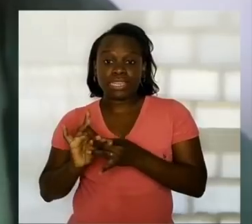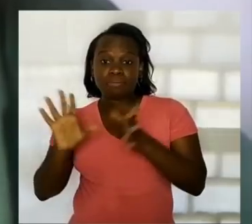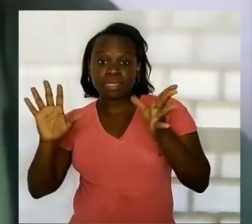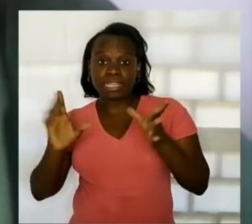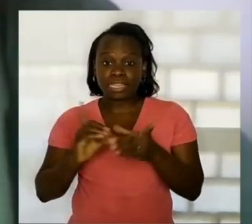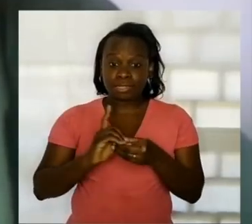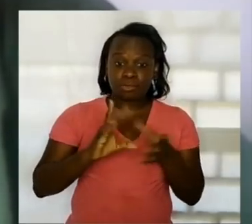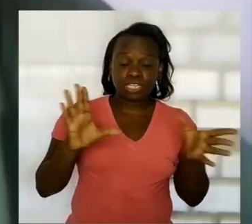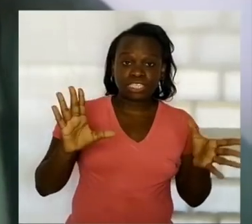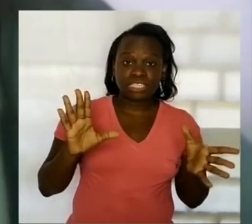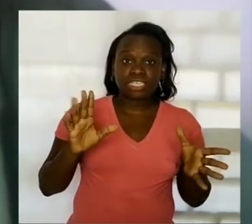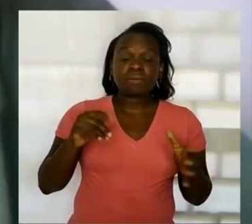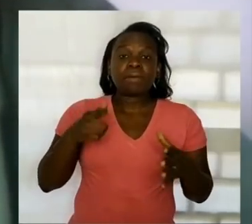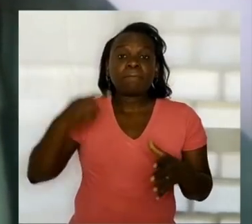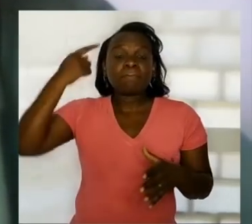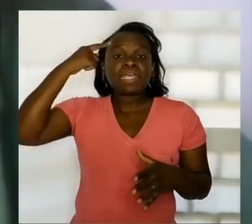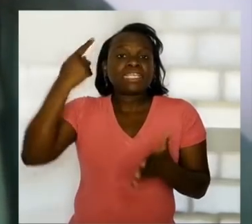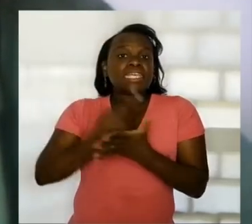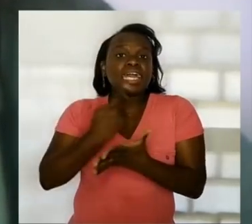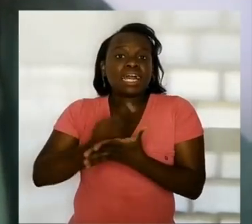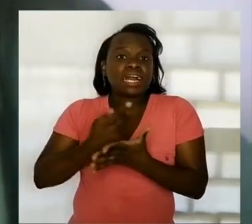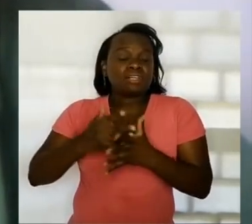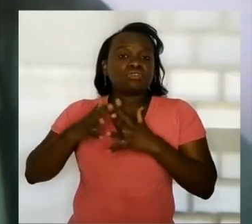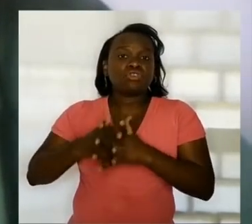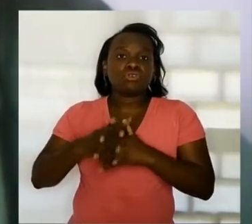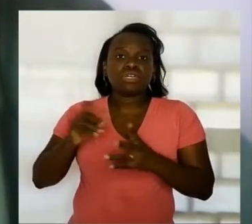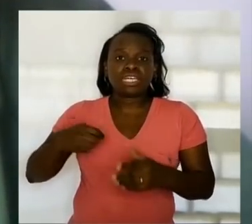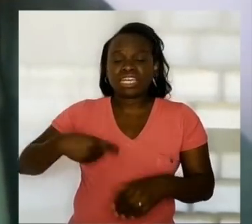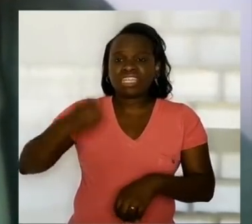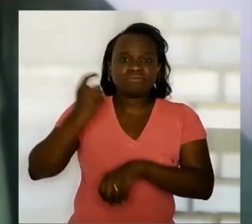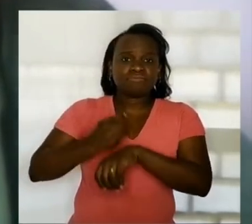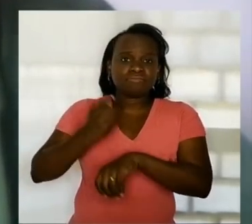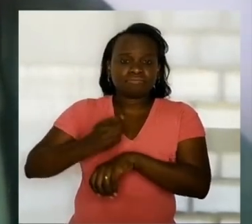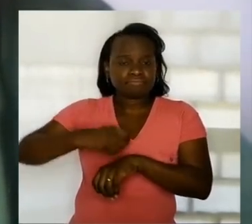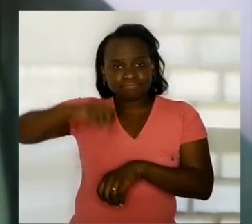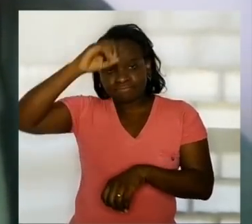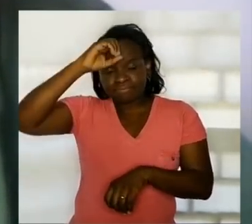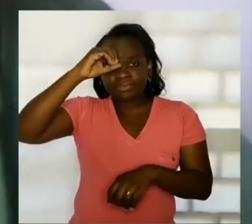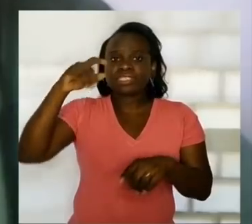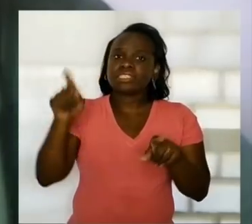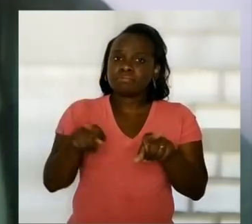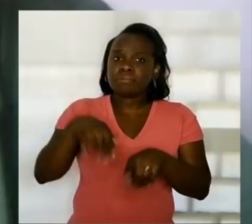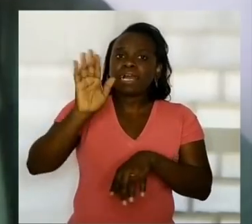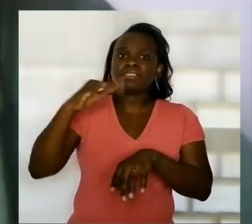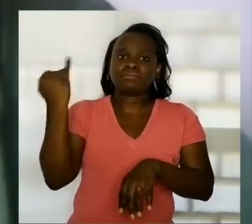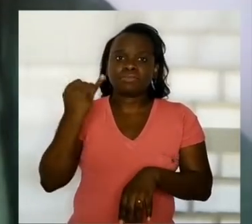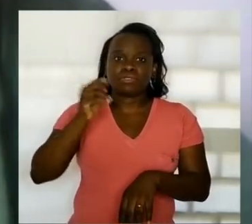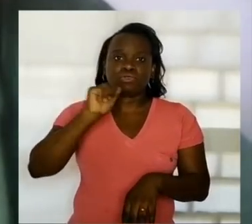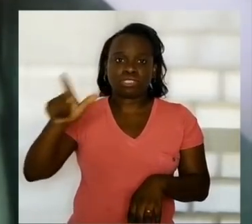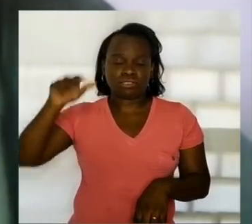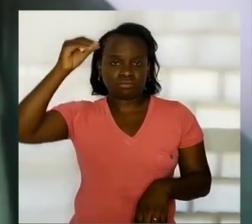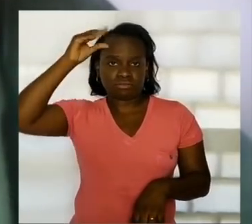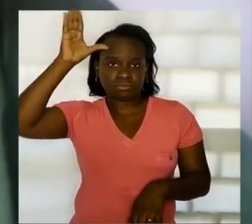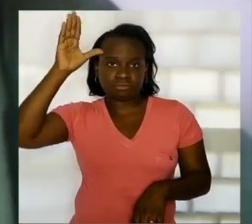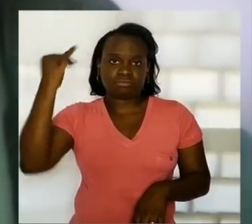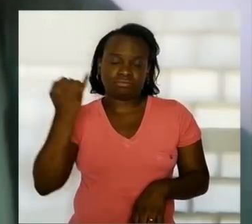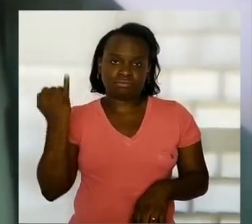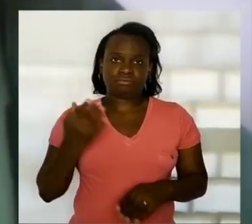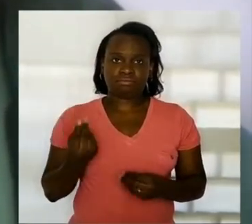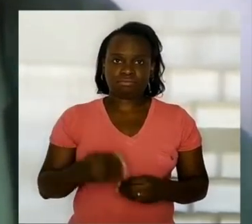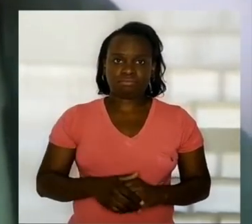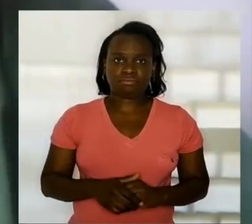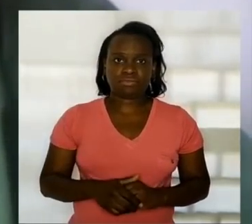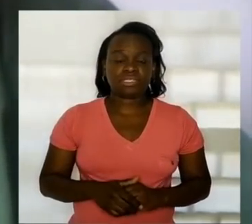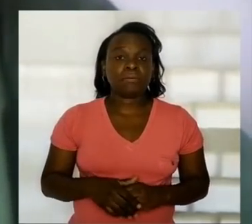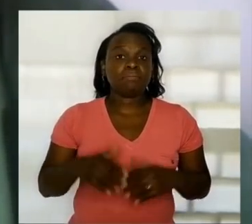liberdade e democracia com a falsa e errônea noção que a sua ignorância é tão importante quanto o meu conhecimento. Nunca